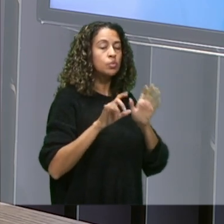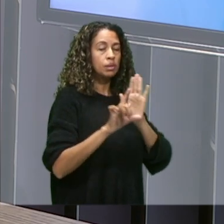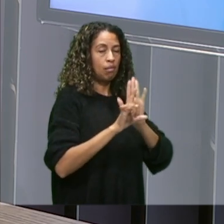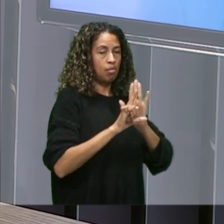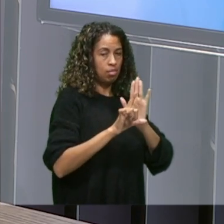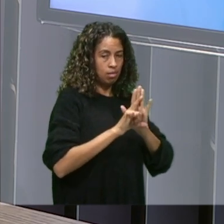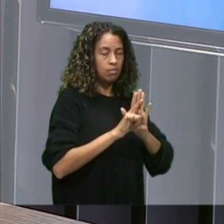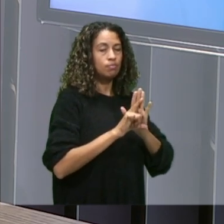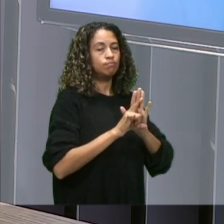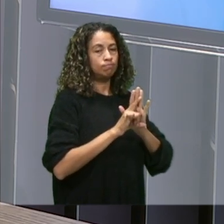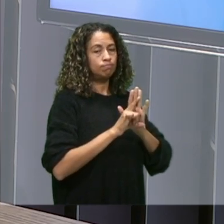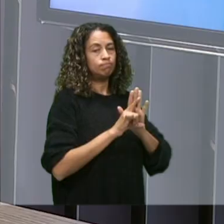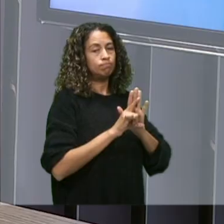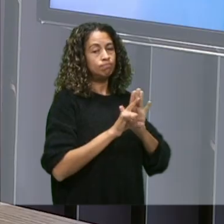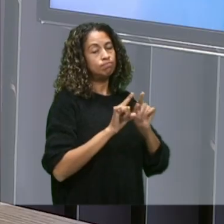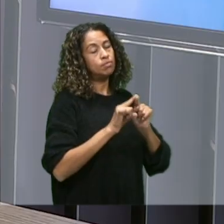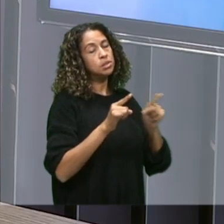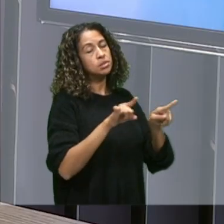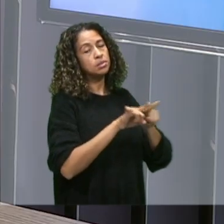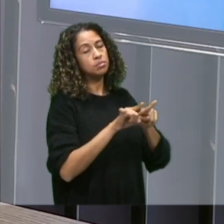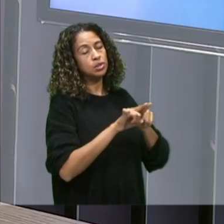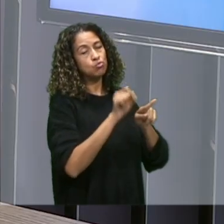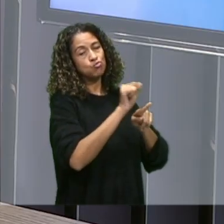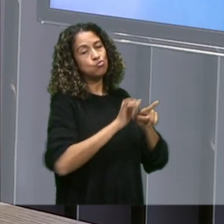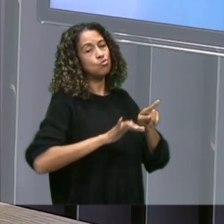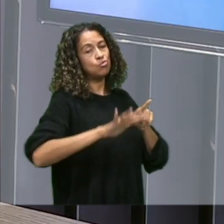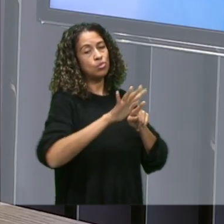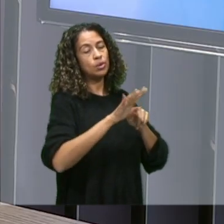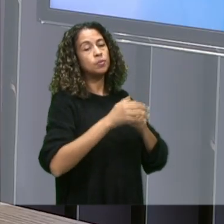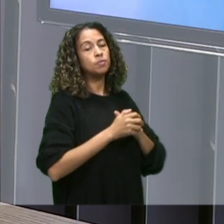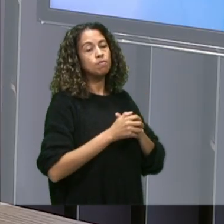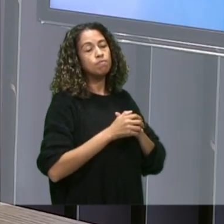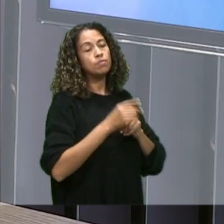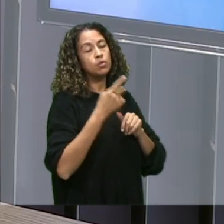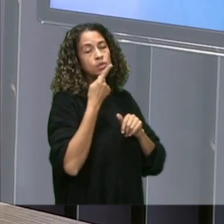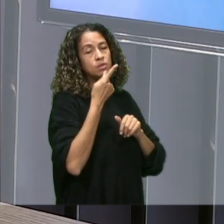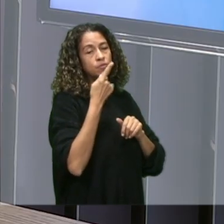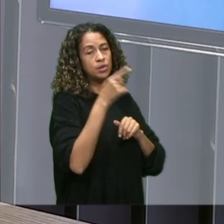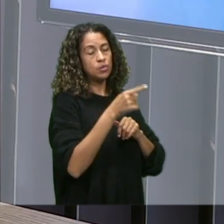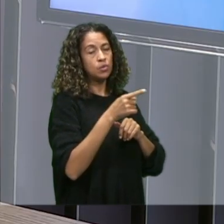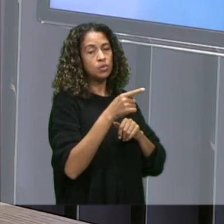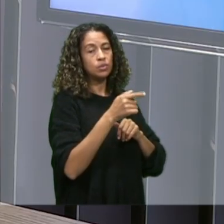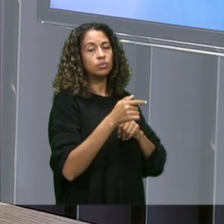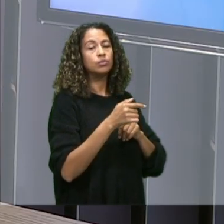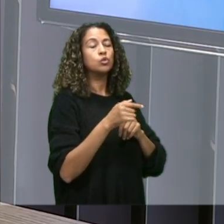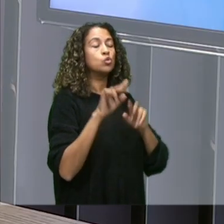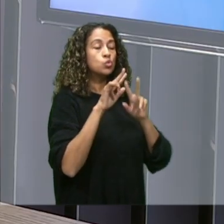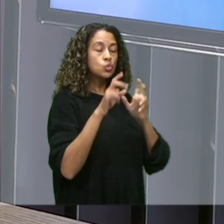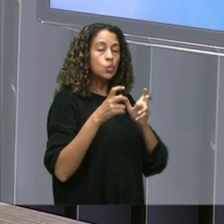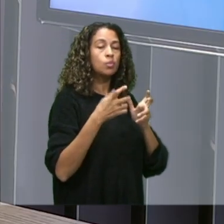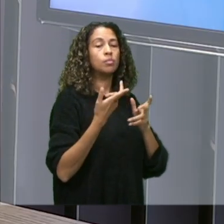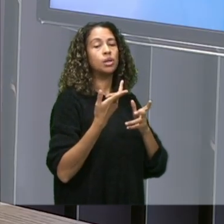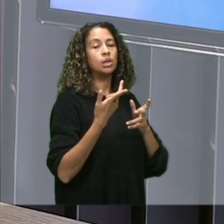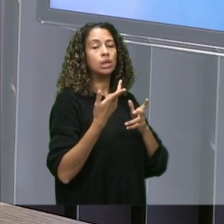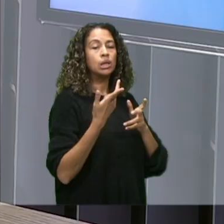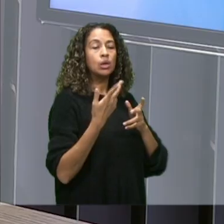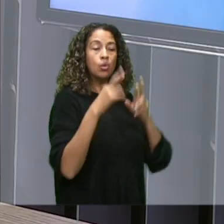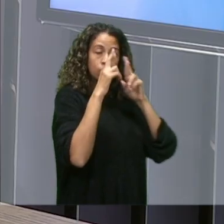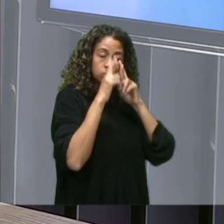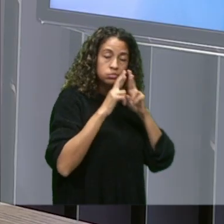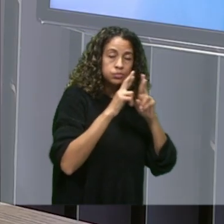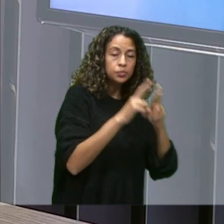mas no geral, por exemplo, da temática do que você trabalha, que é essa questão da tolerância, questão